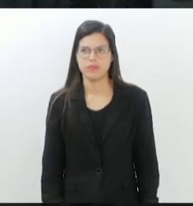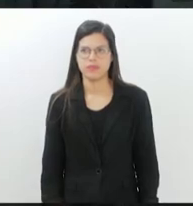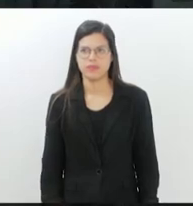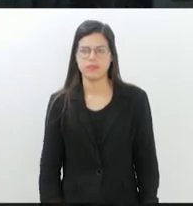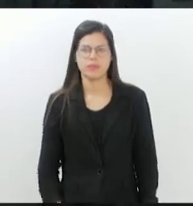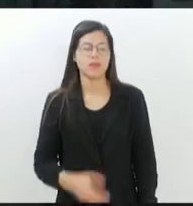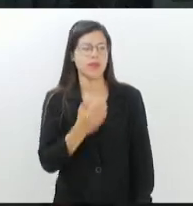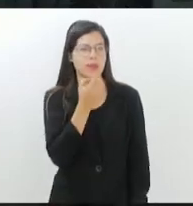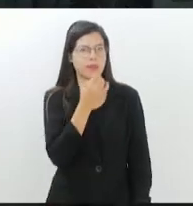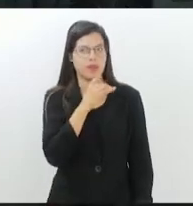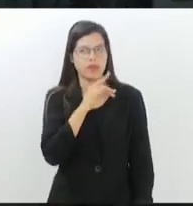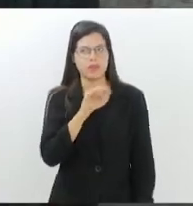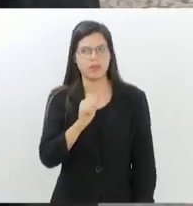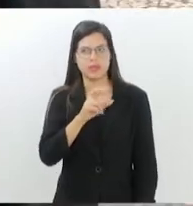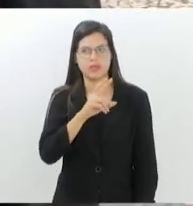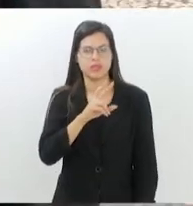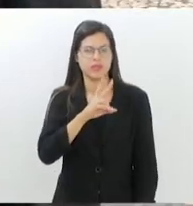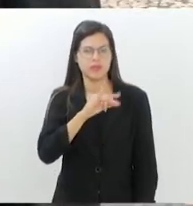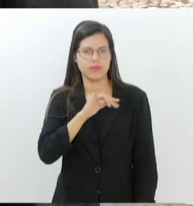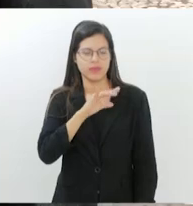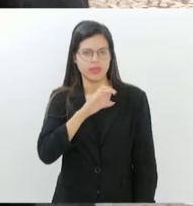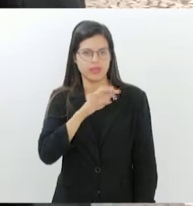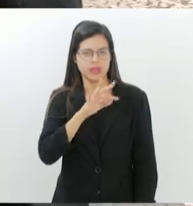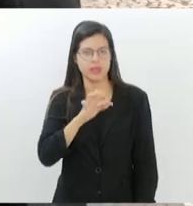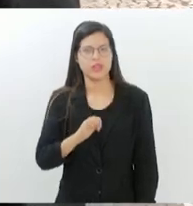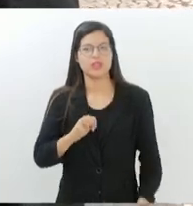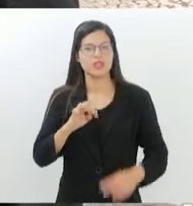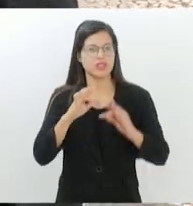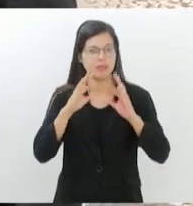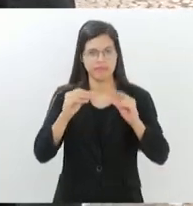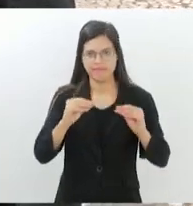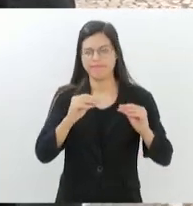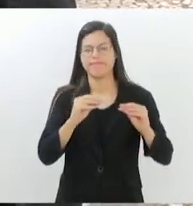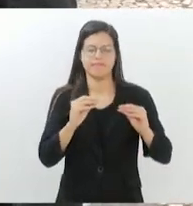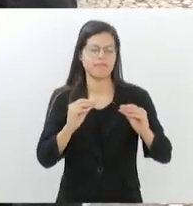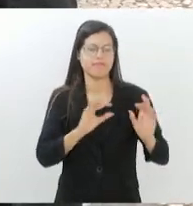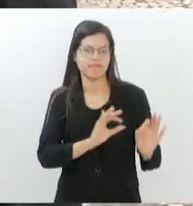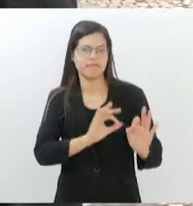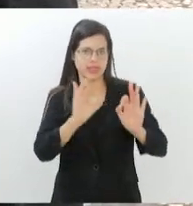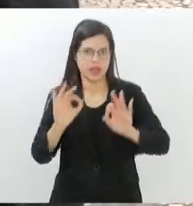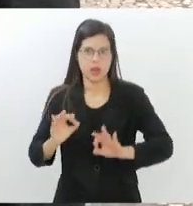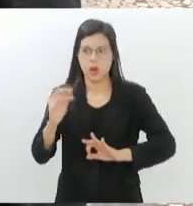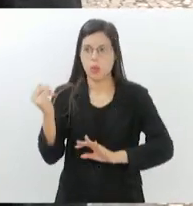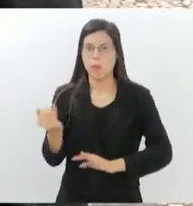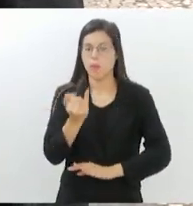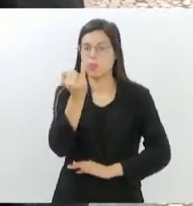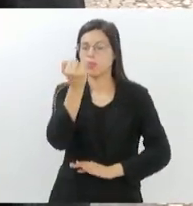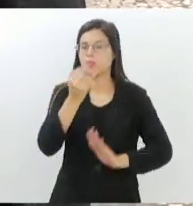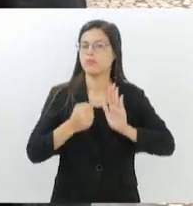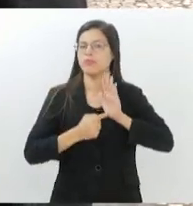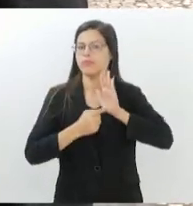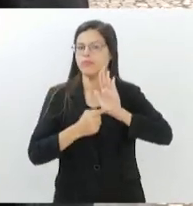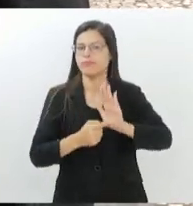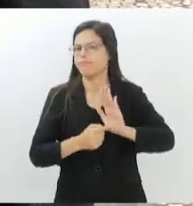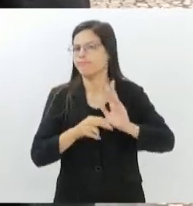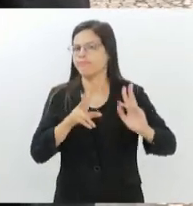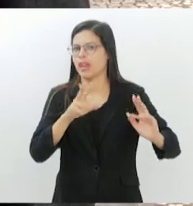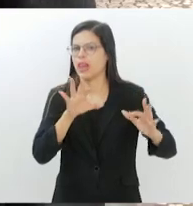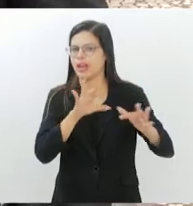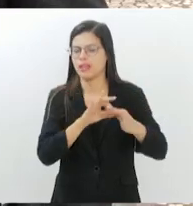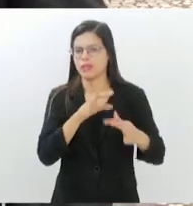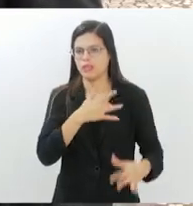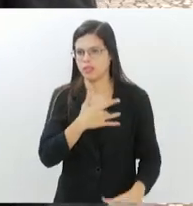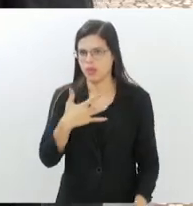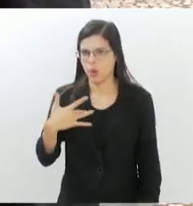Olá, bom dia, Vicente. Bom dia a todos que acompanham a TV Alerj. Vicente, é muito importante a gente trazer essas questões relacionadas à saúde que